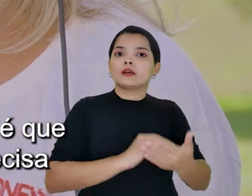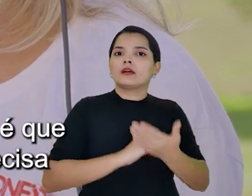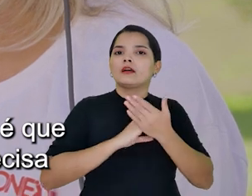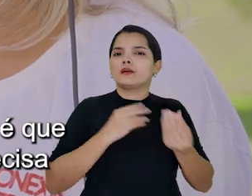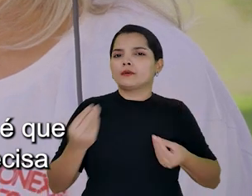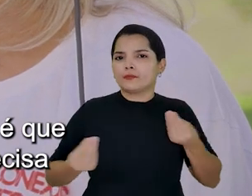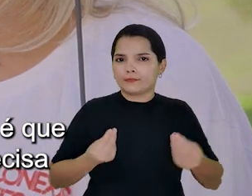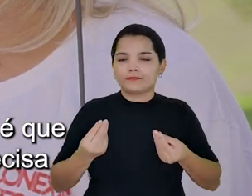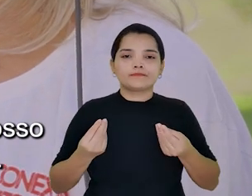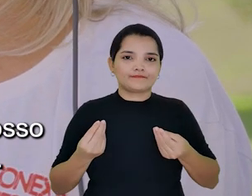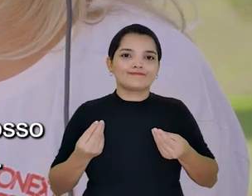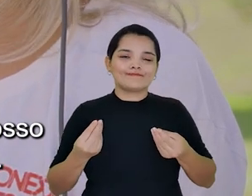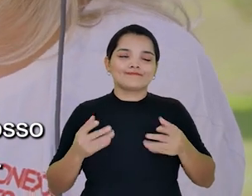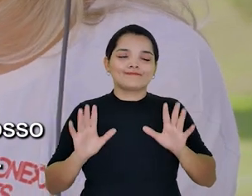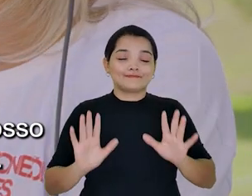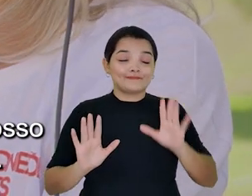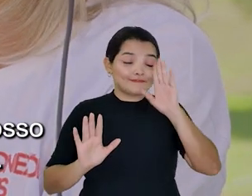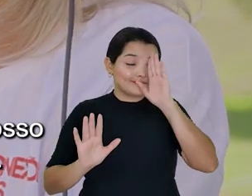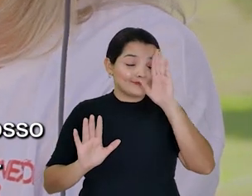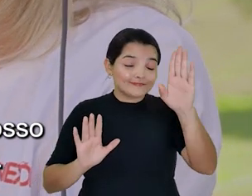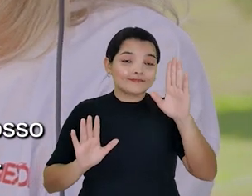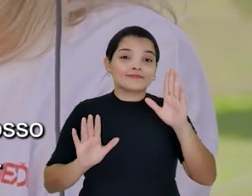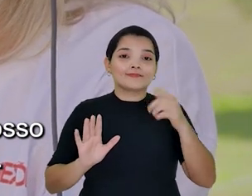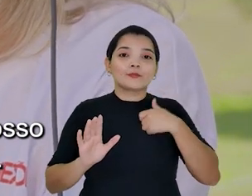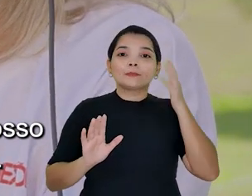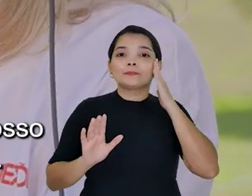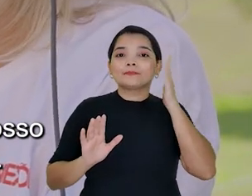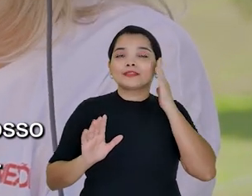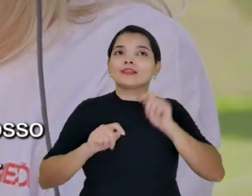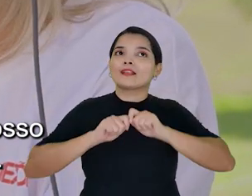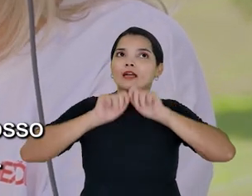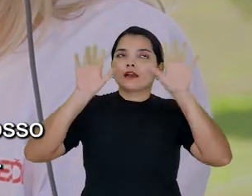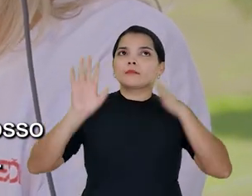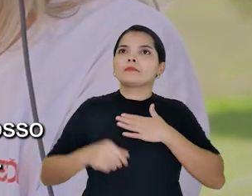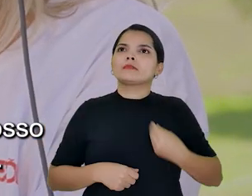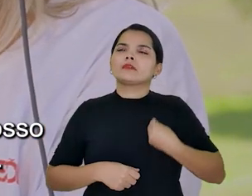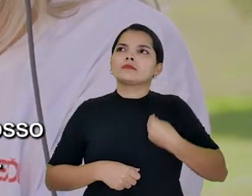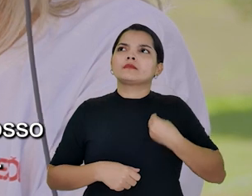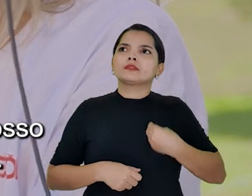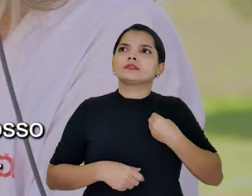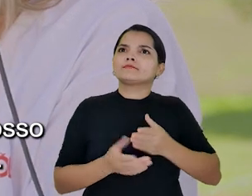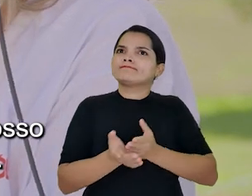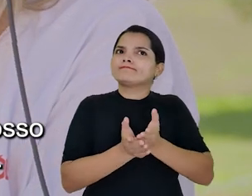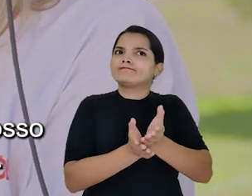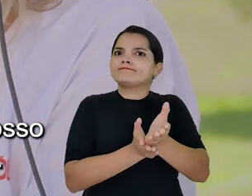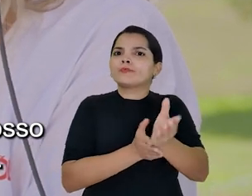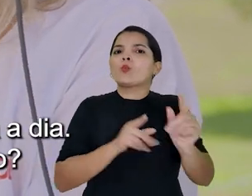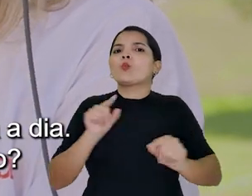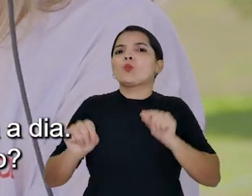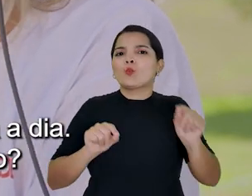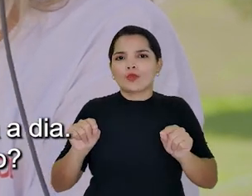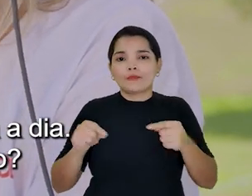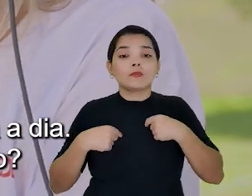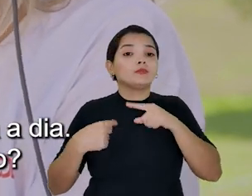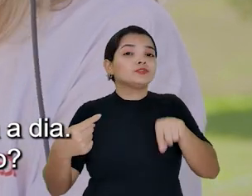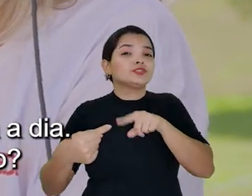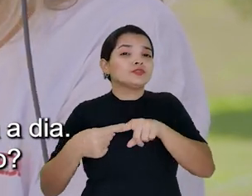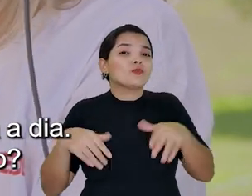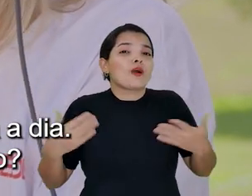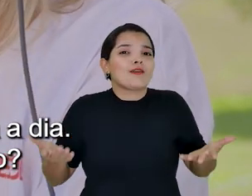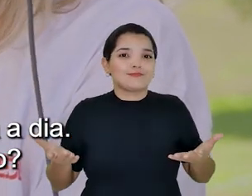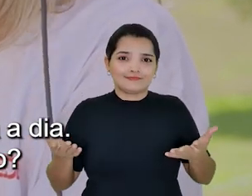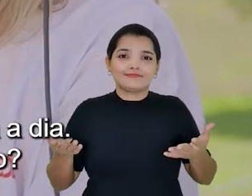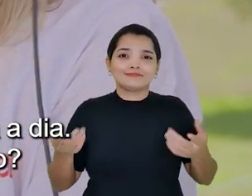auxiliar a gente precisa entender para onde a gente tá indo Qual o nosso norte né O Nosso propósito assim nosso objetivo Vamos ser sincera